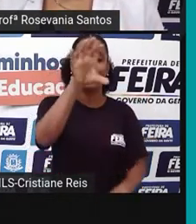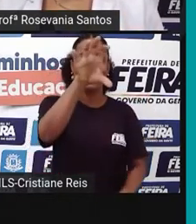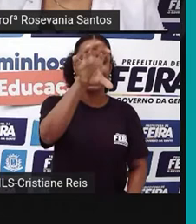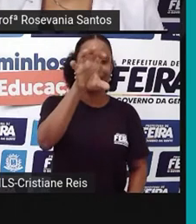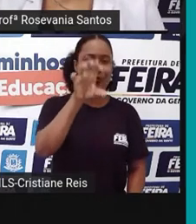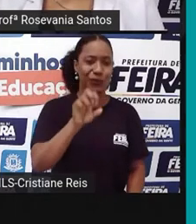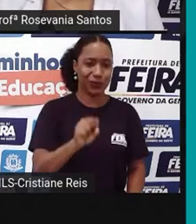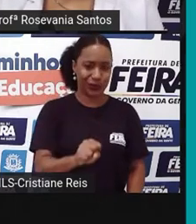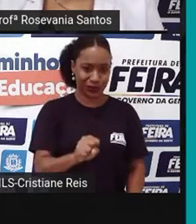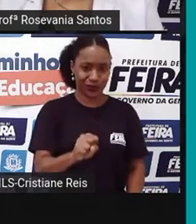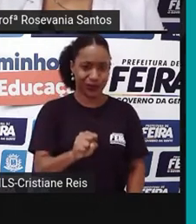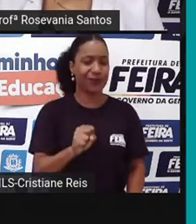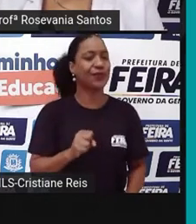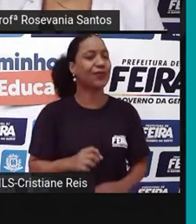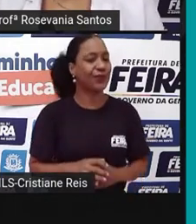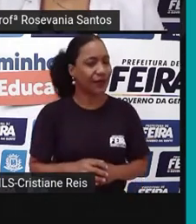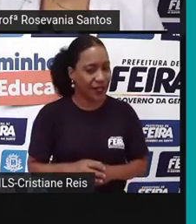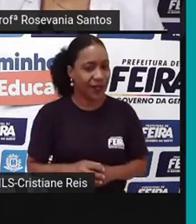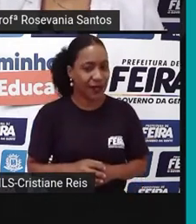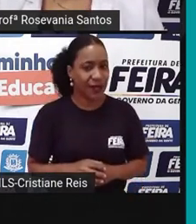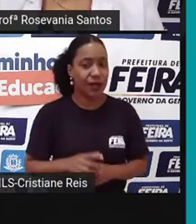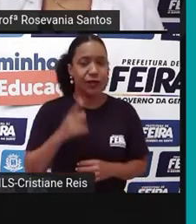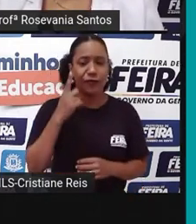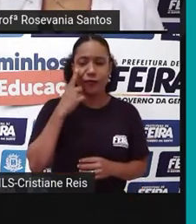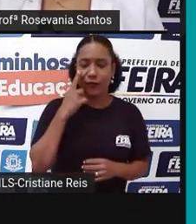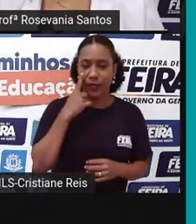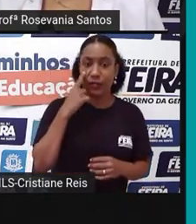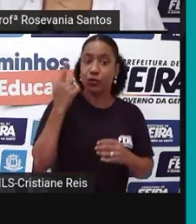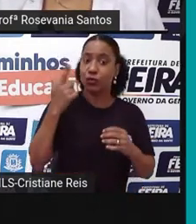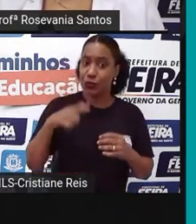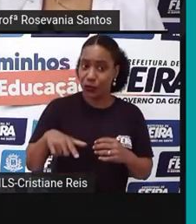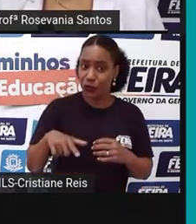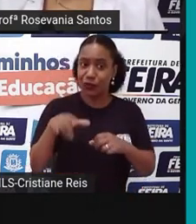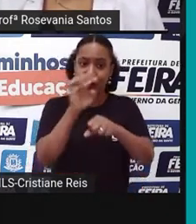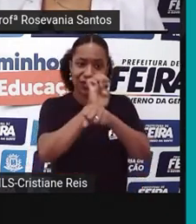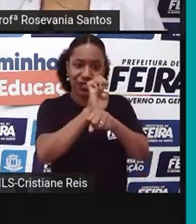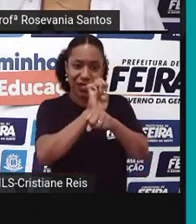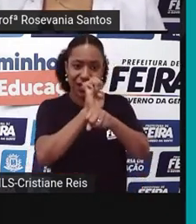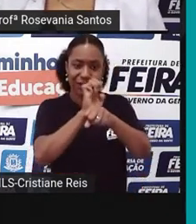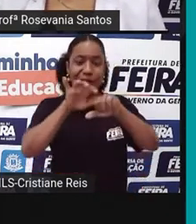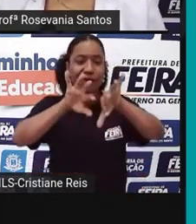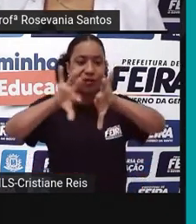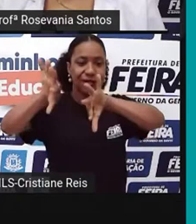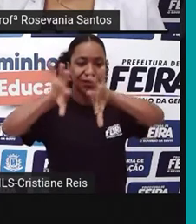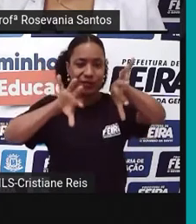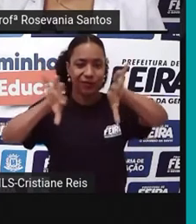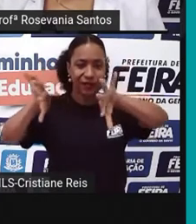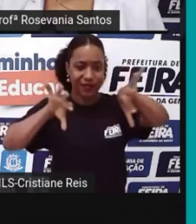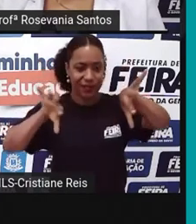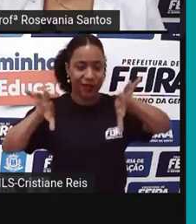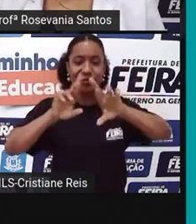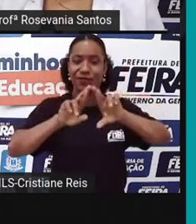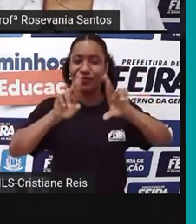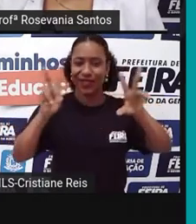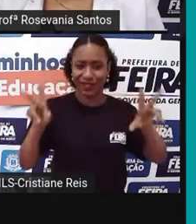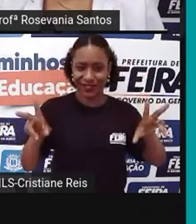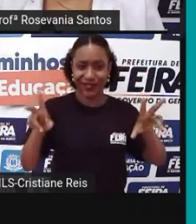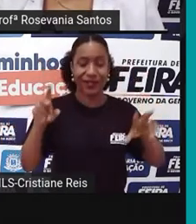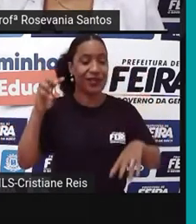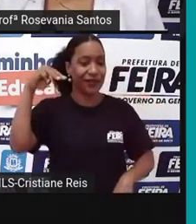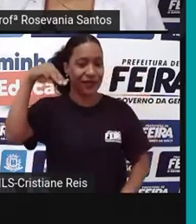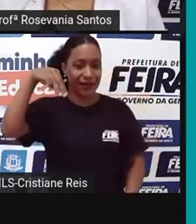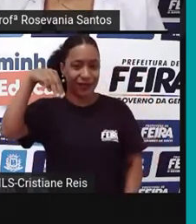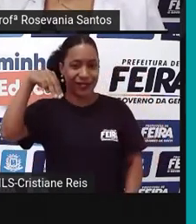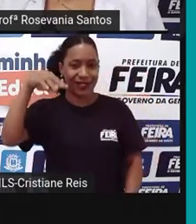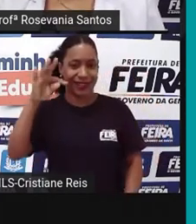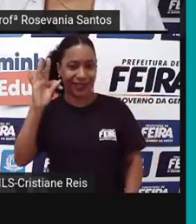chamar a atenção? Ela não segue o limite dos estados, né? Então, perceba aqui que a gente tem no estado de Mato Grosso, o pedaço do